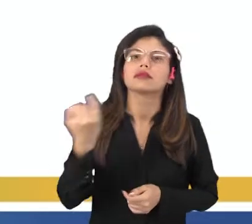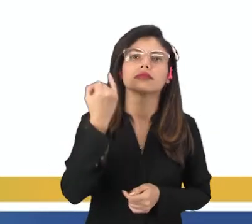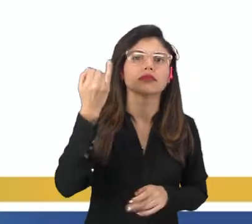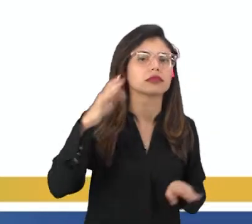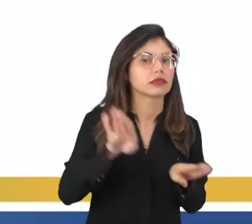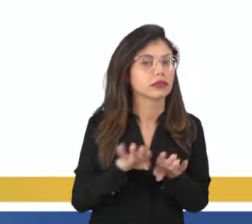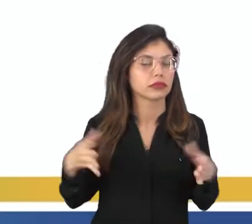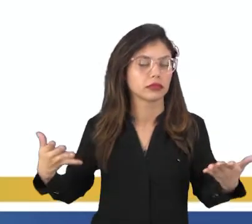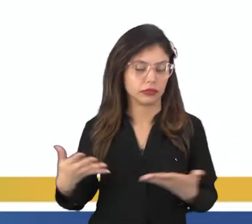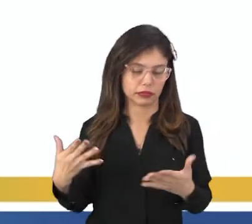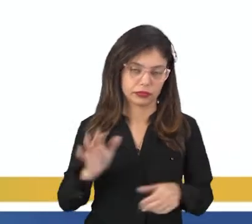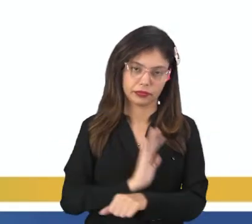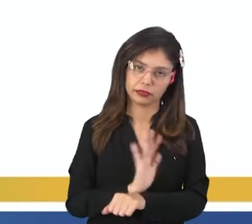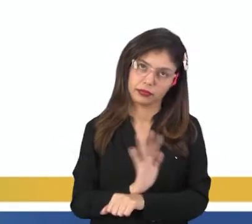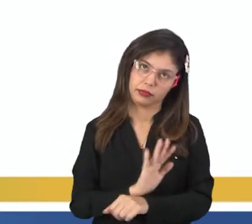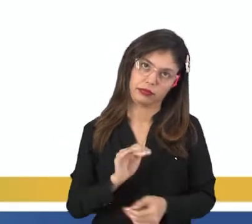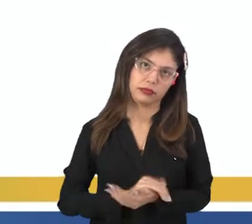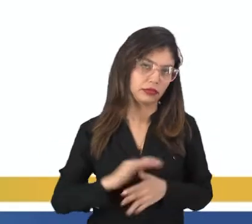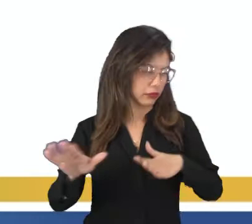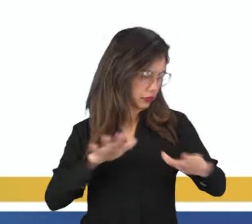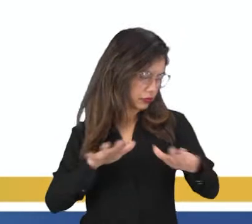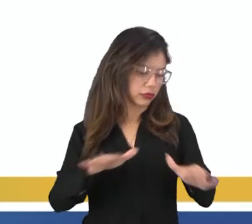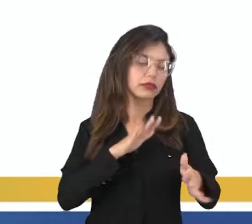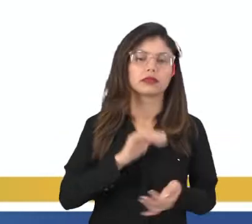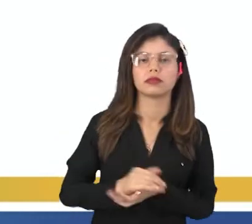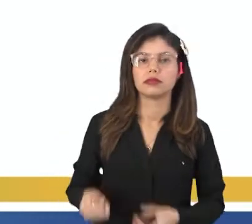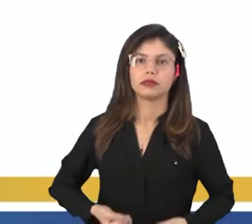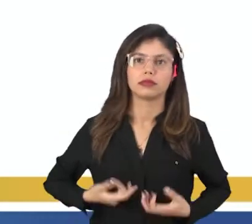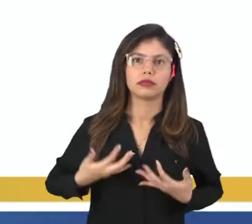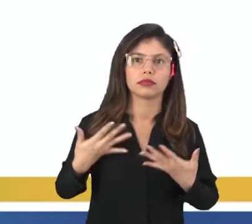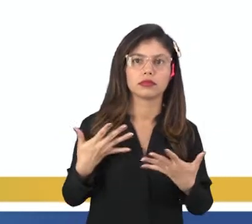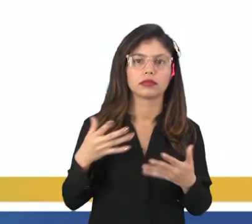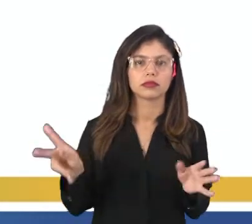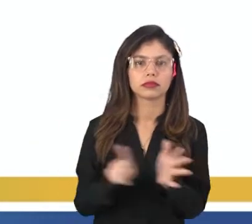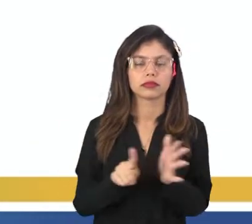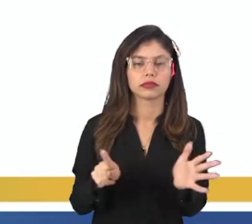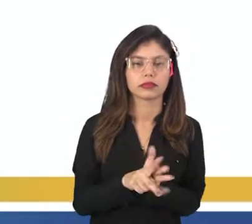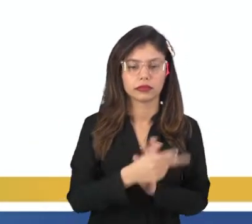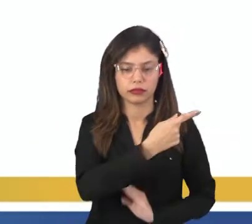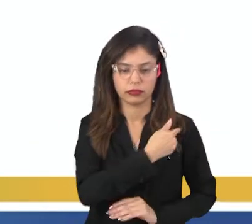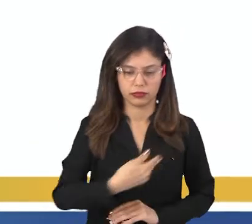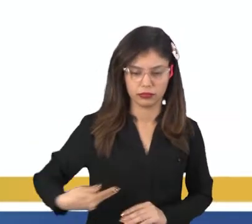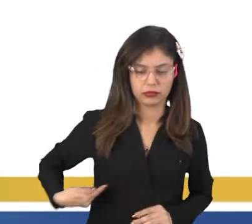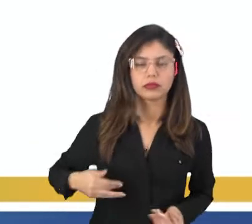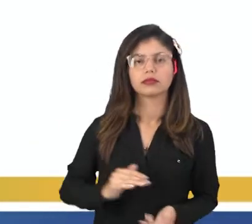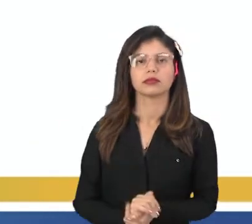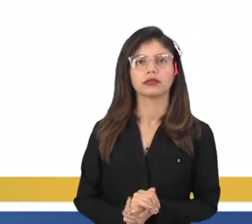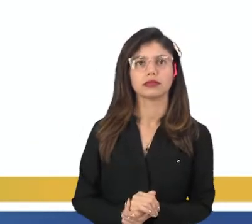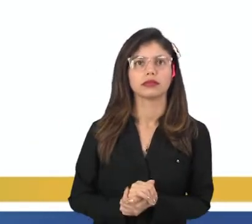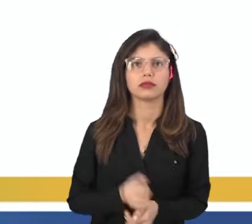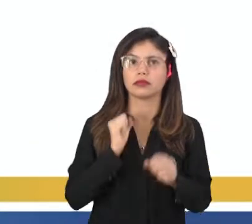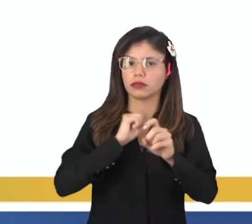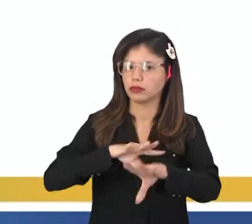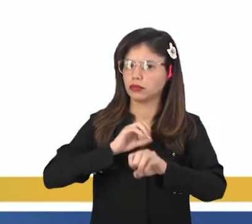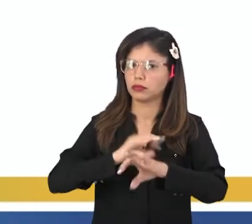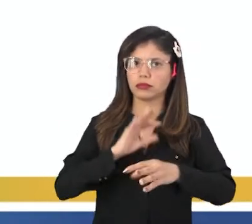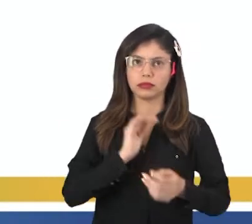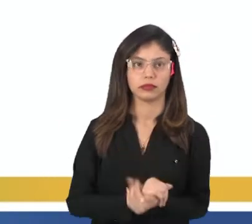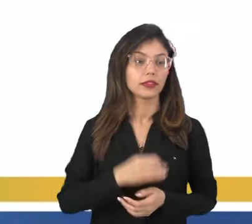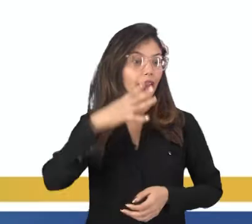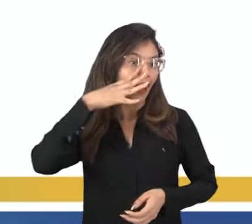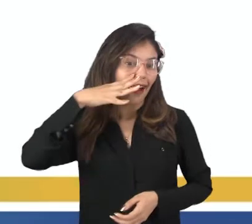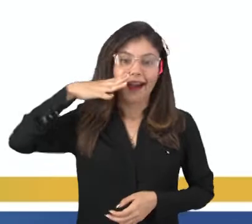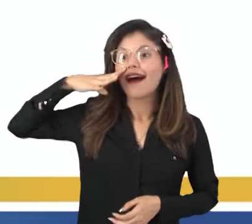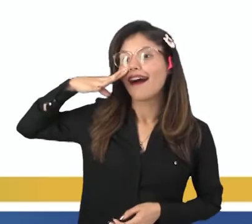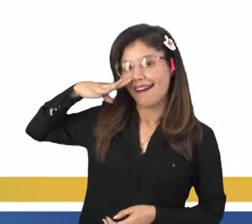principal função do cinema é movimentar as emoções do seu público sensibilizar ensinar